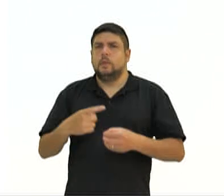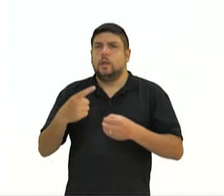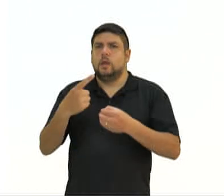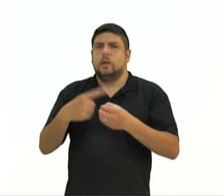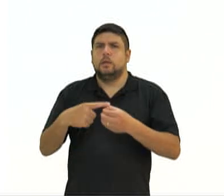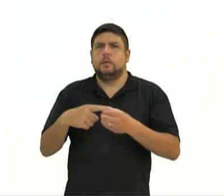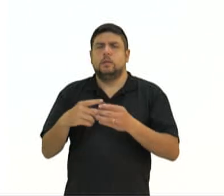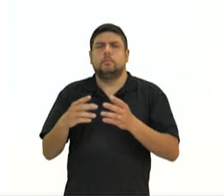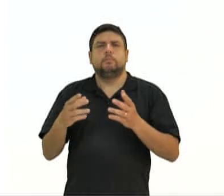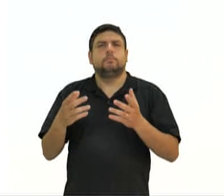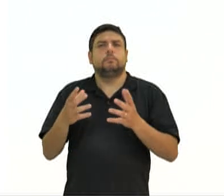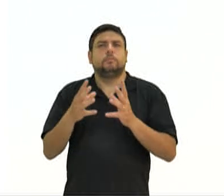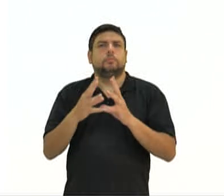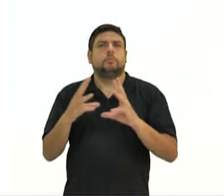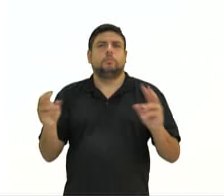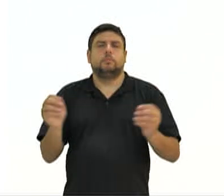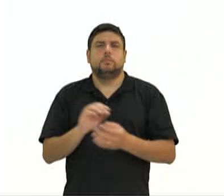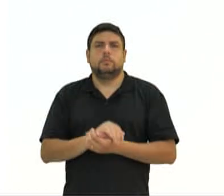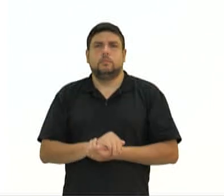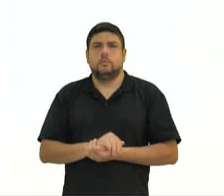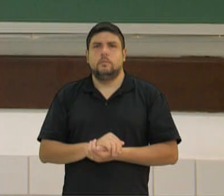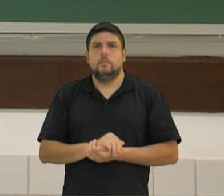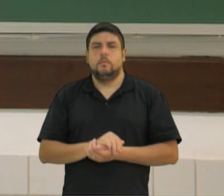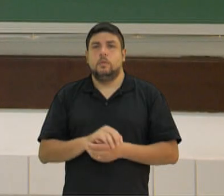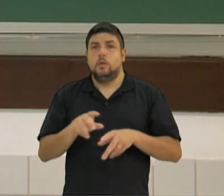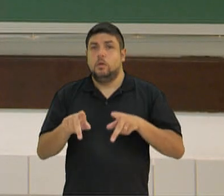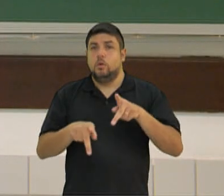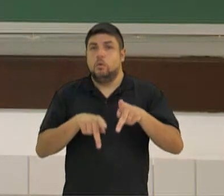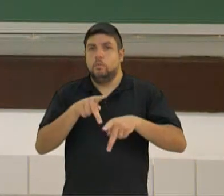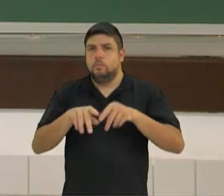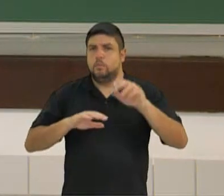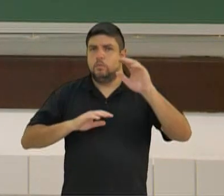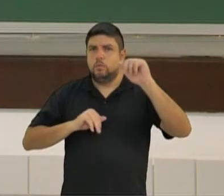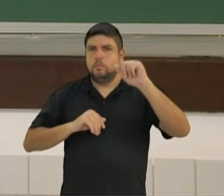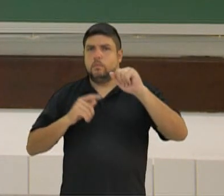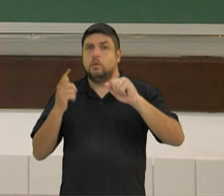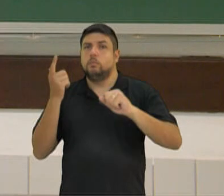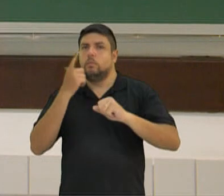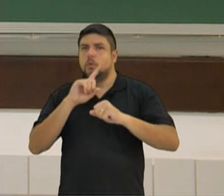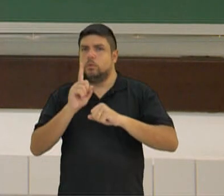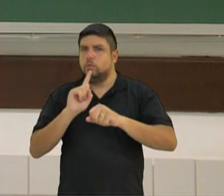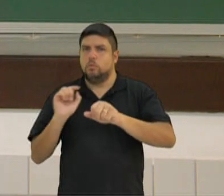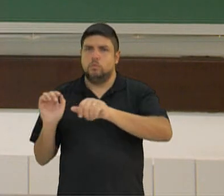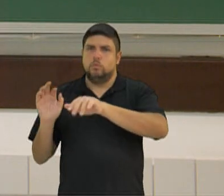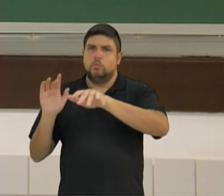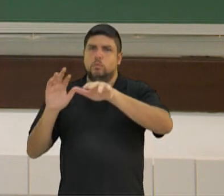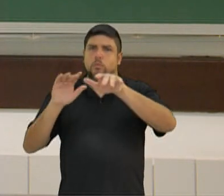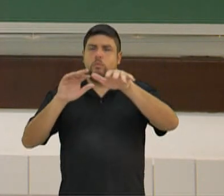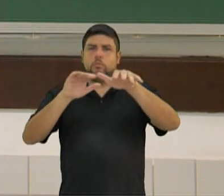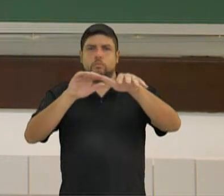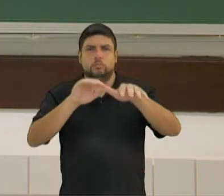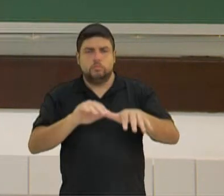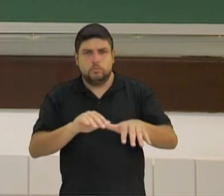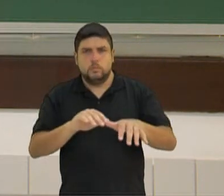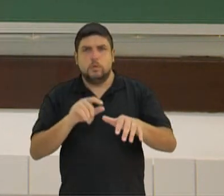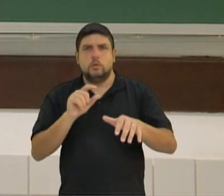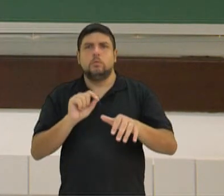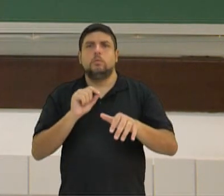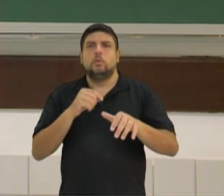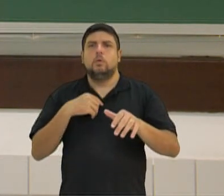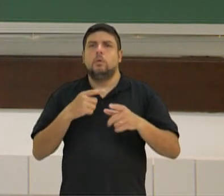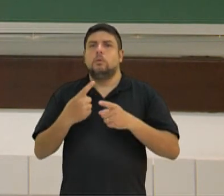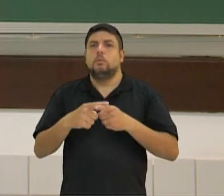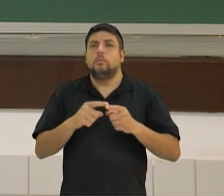histórias. O povo espanhol não conseguiu chegar até essa cidade, né, que eles foram para o